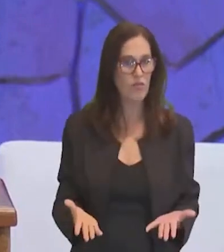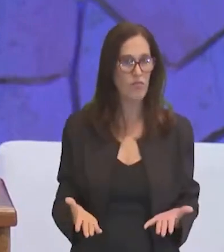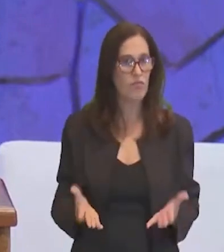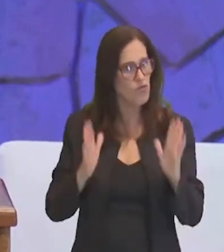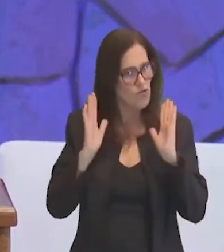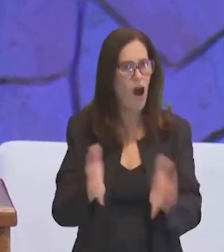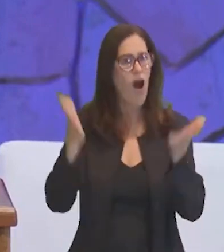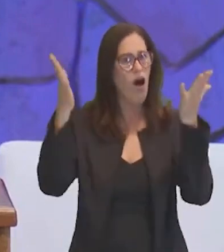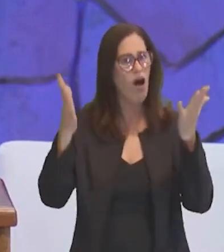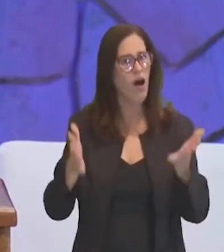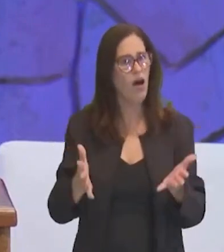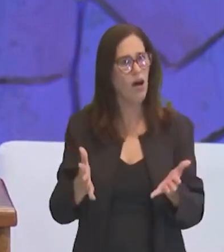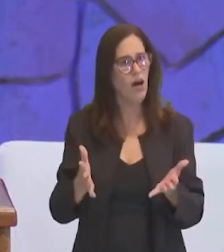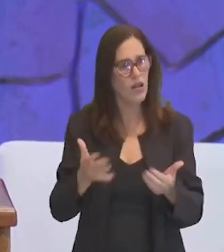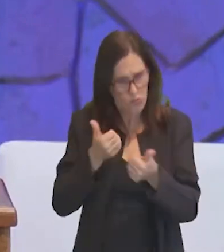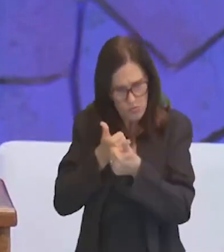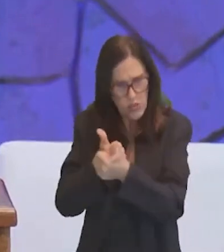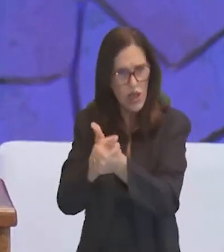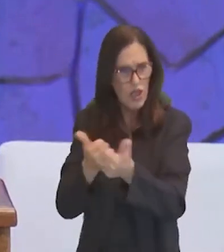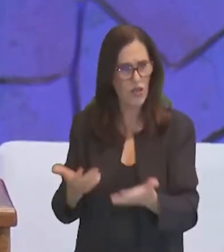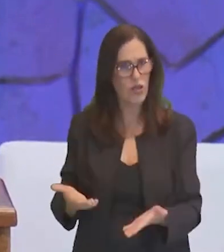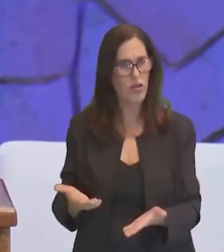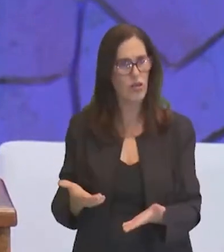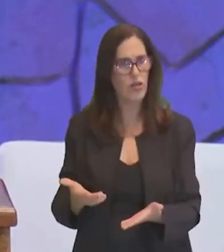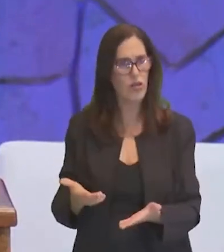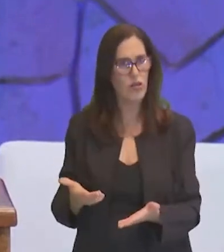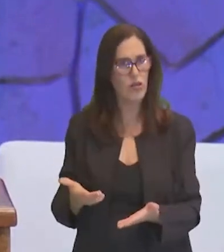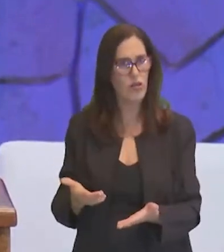viveram a mão pesada do Senhor.